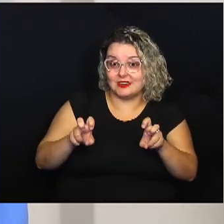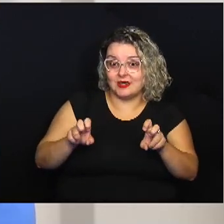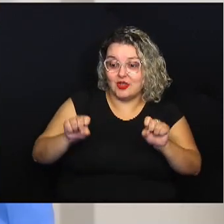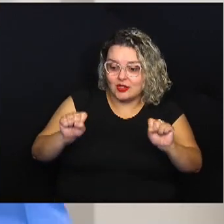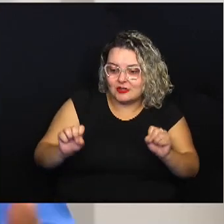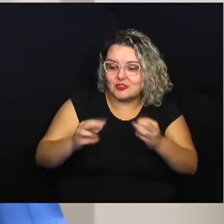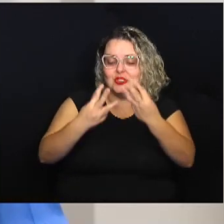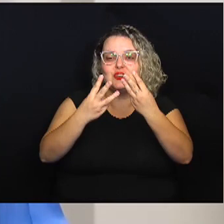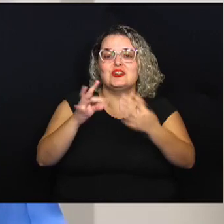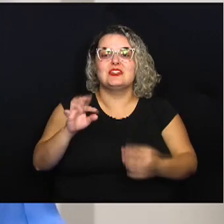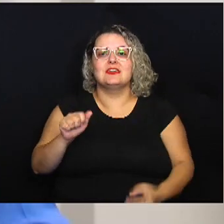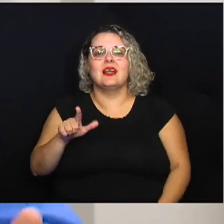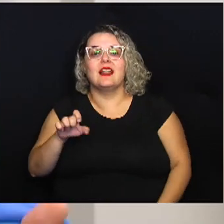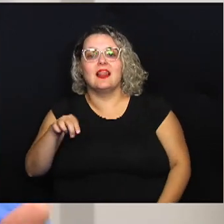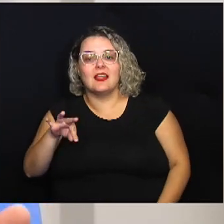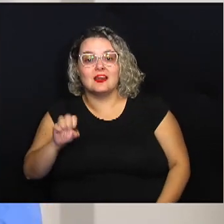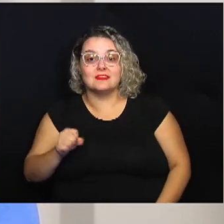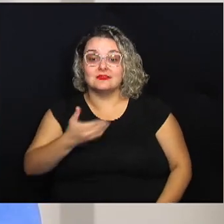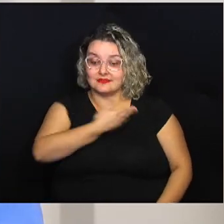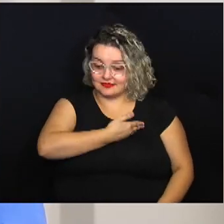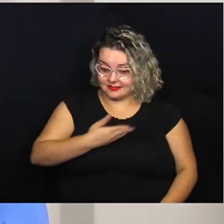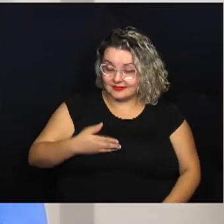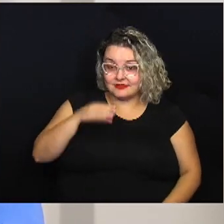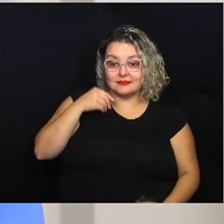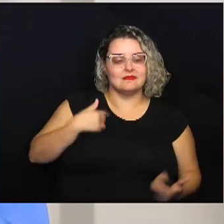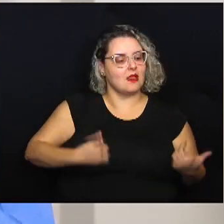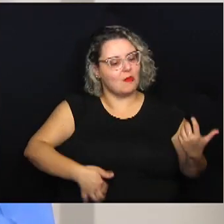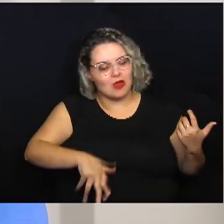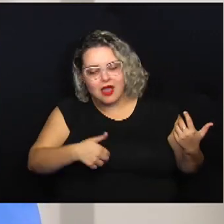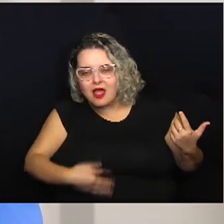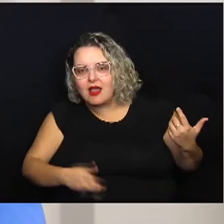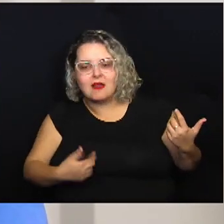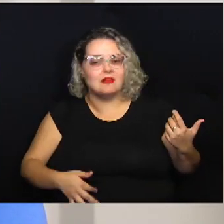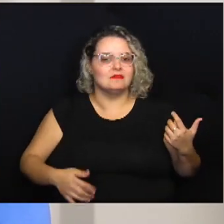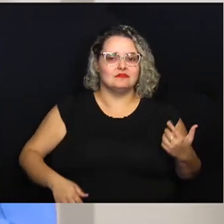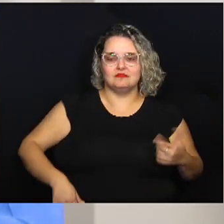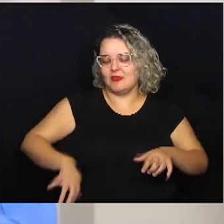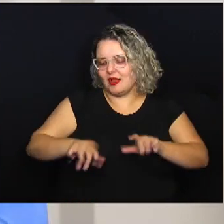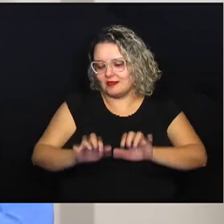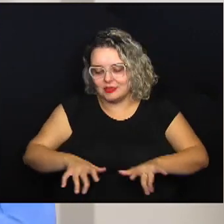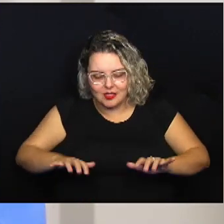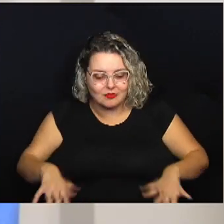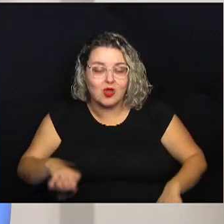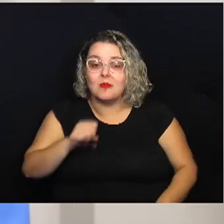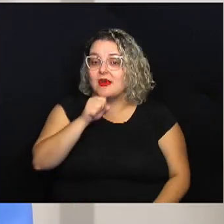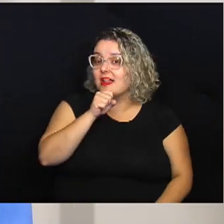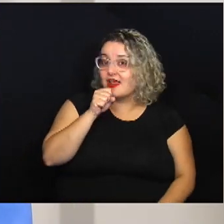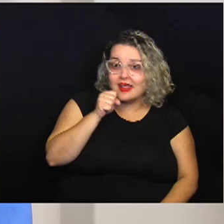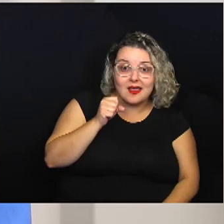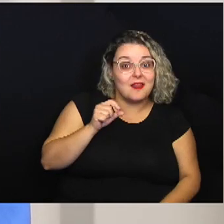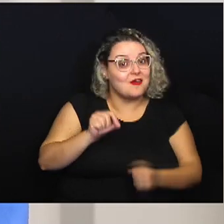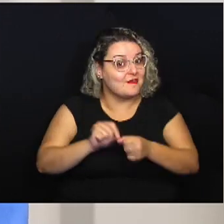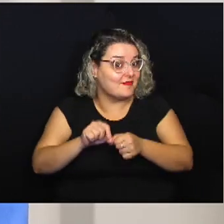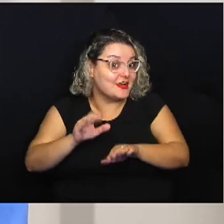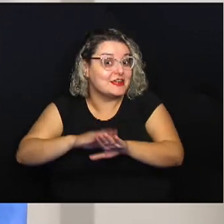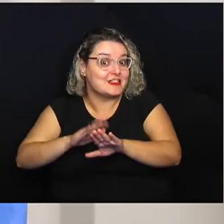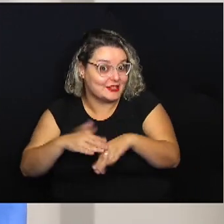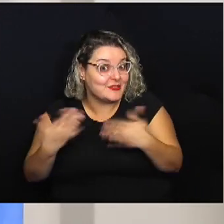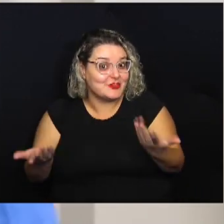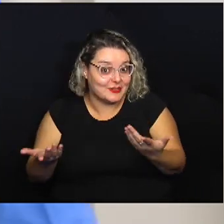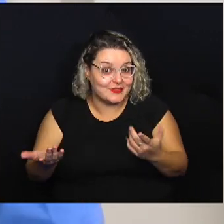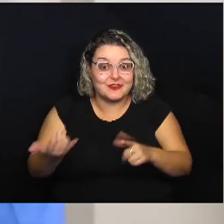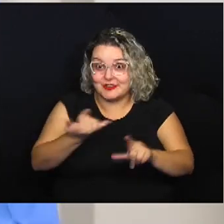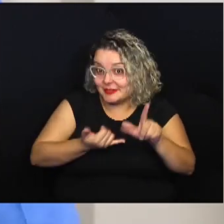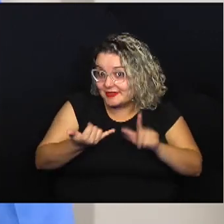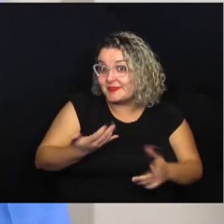talentos. São servidores da casa que tocam violão, órgão, que cantam ou que fazem alguma atividade lúdica,